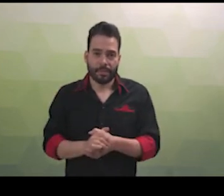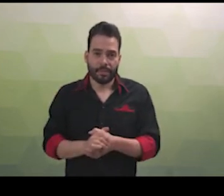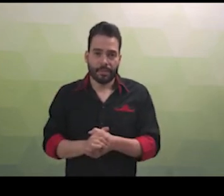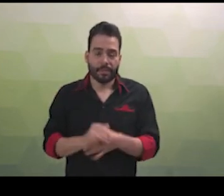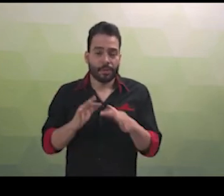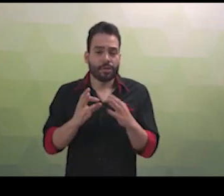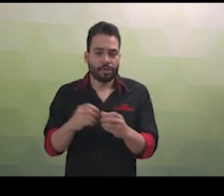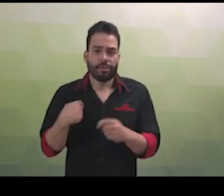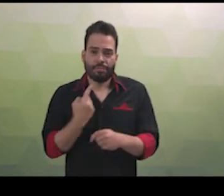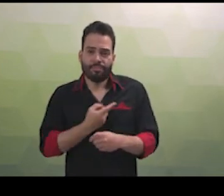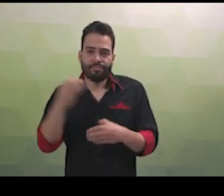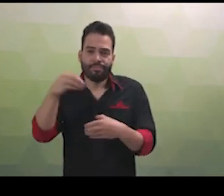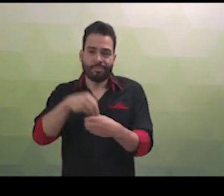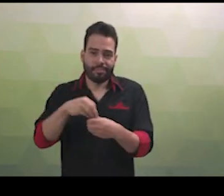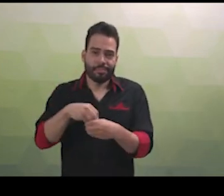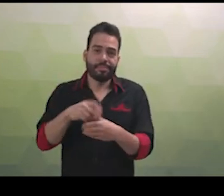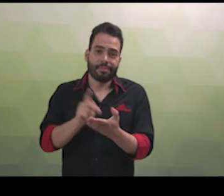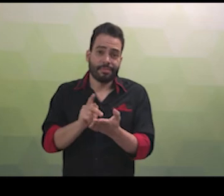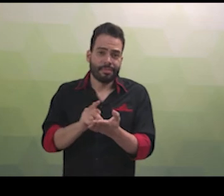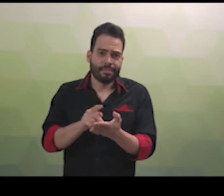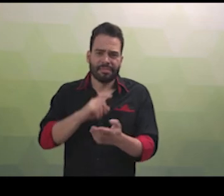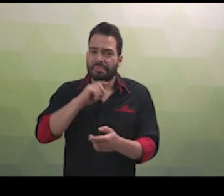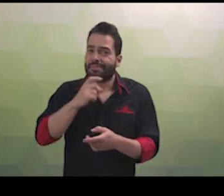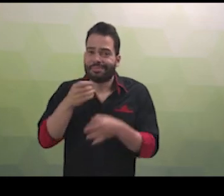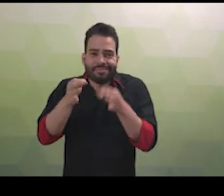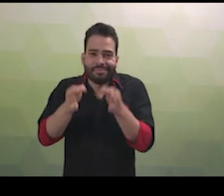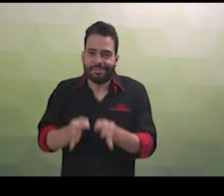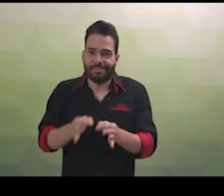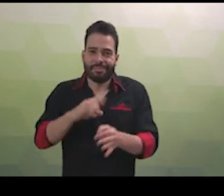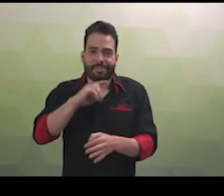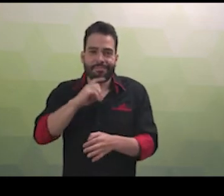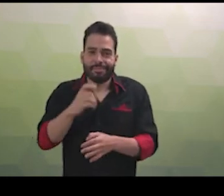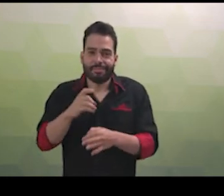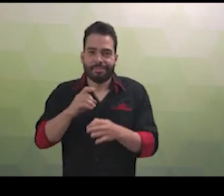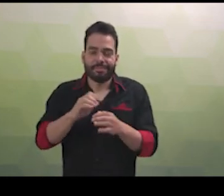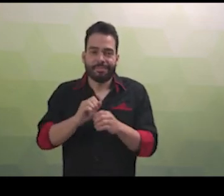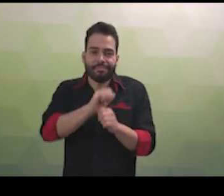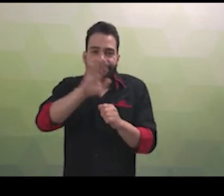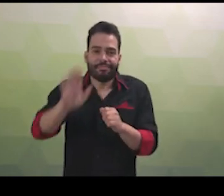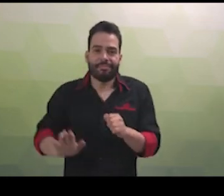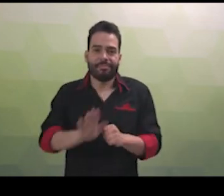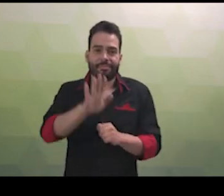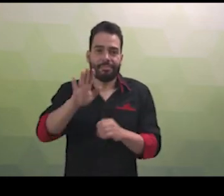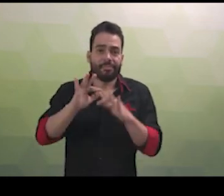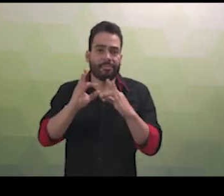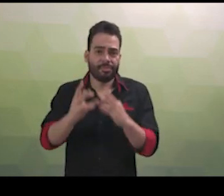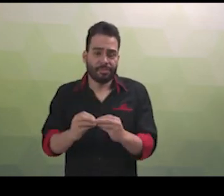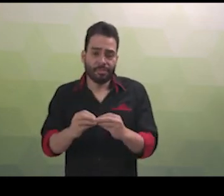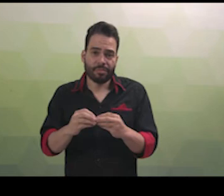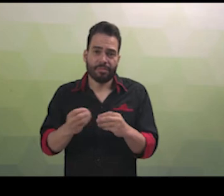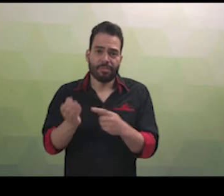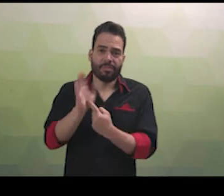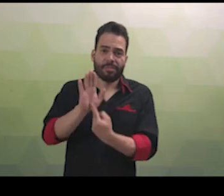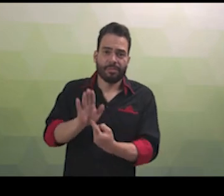específicas. E aí, todos nós estamos contemplados, não é? Ninguém é perfeito, ninguém é completo. Todos